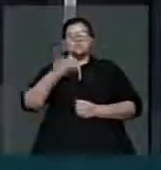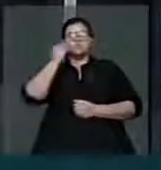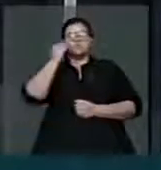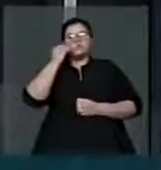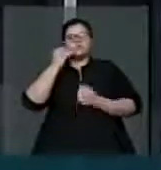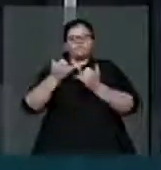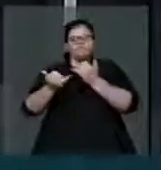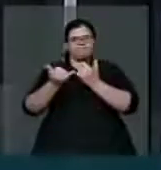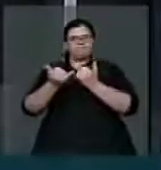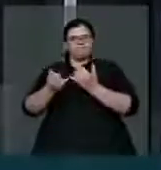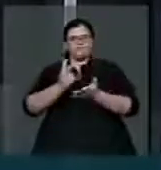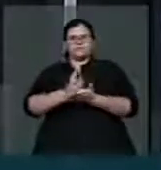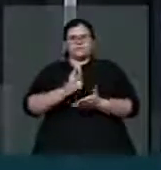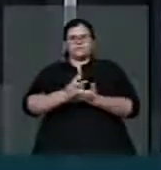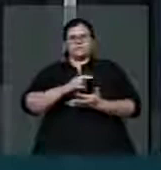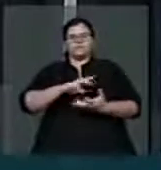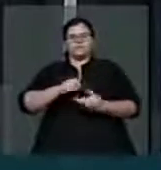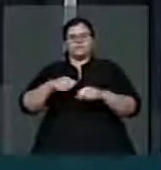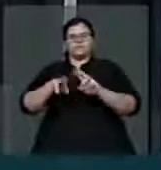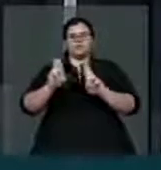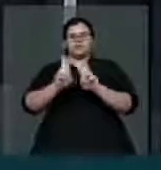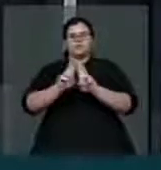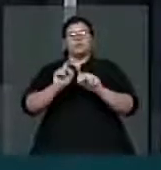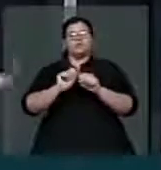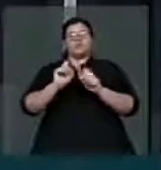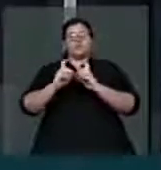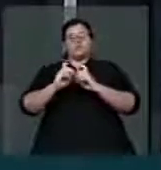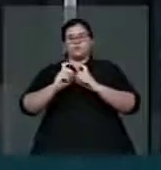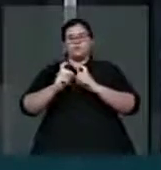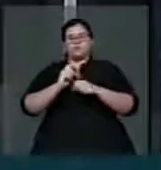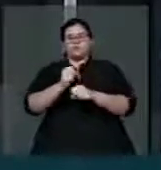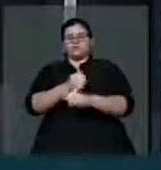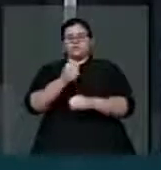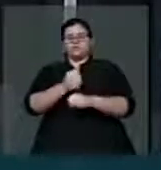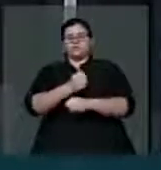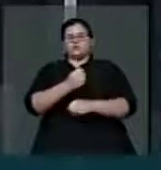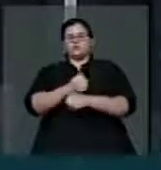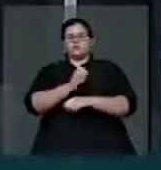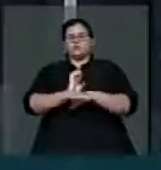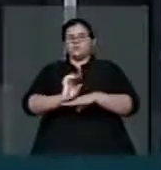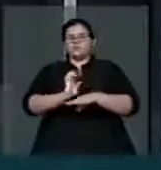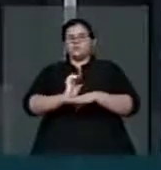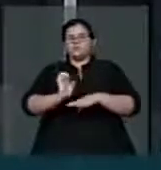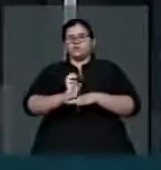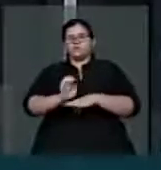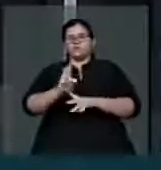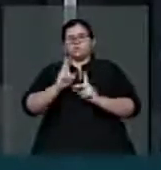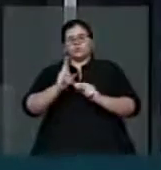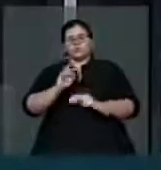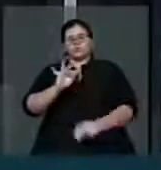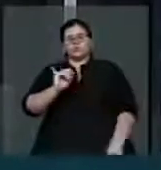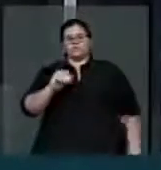própria ONU administrar a construção de um Estado num território, como foi o caso do Timor-Leste,